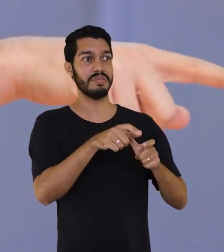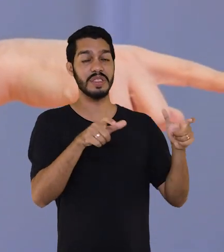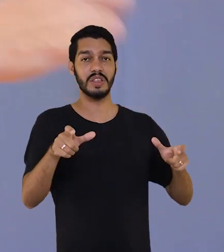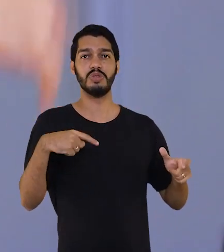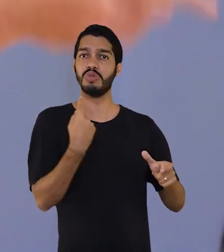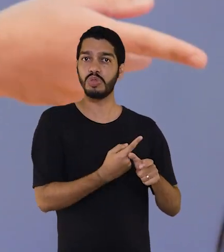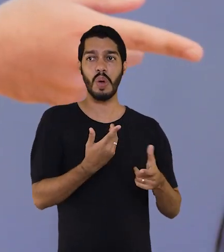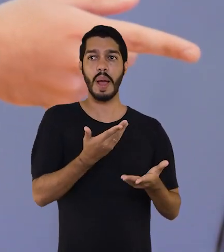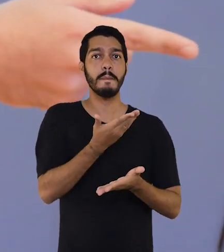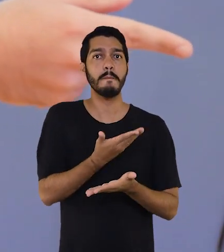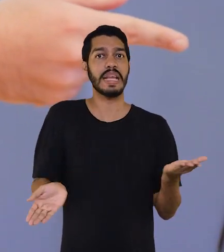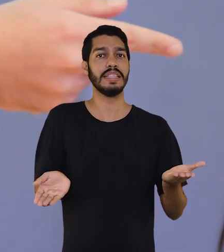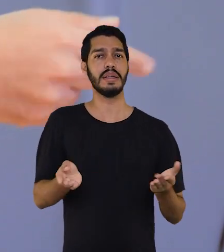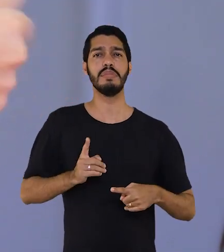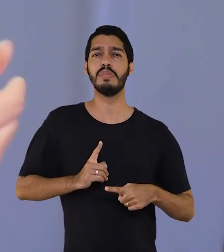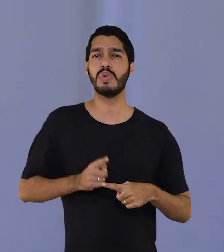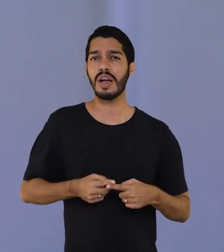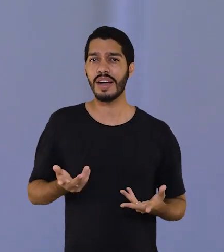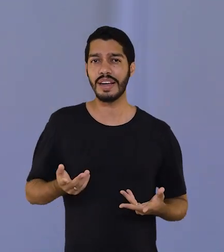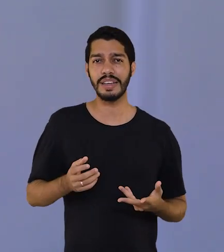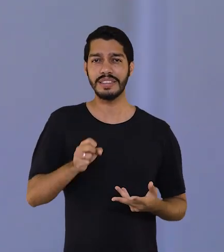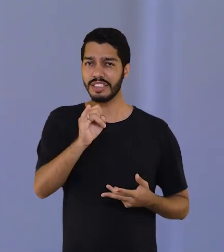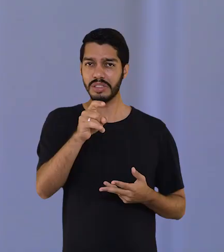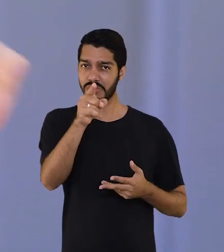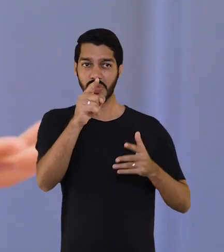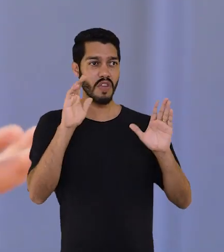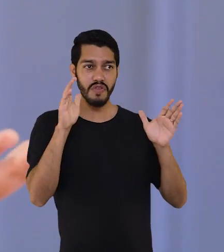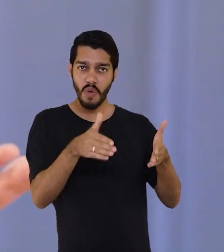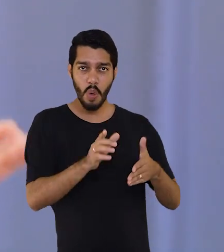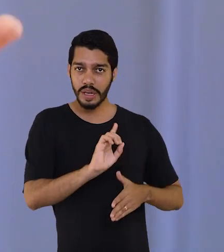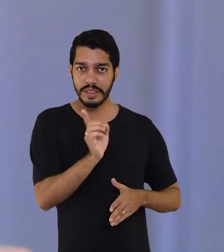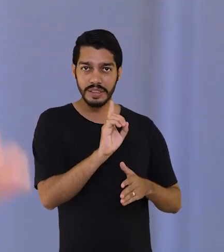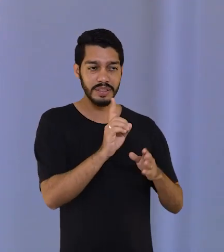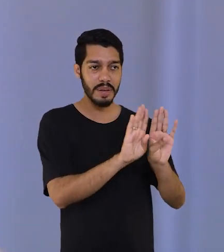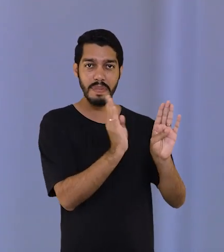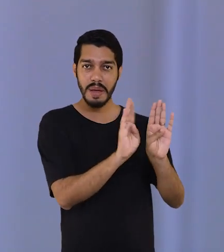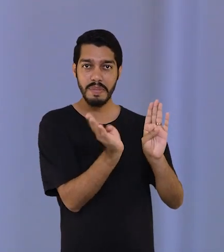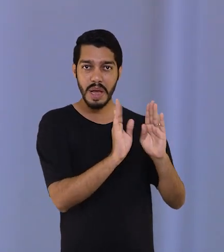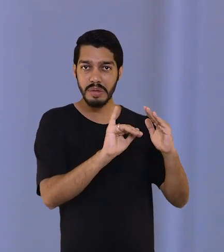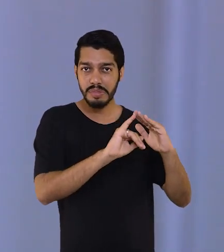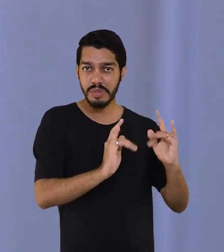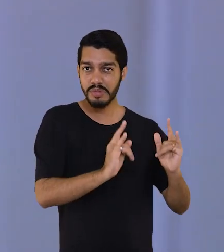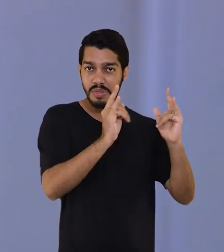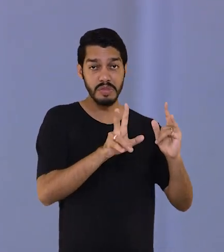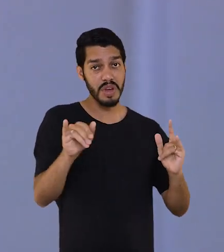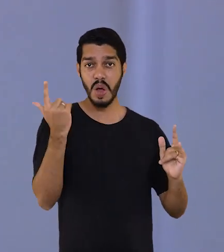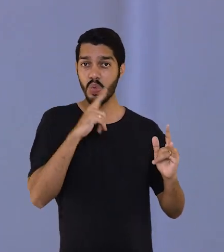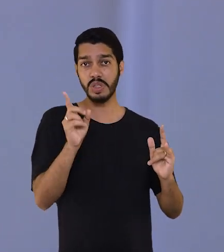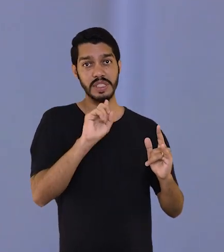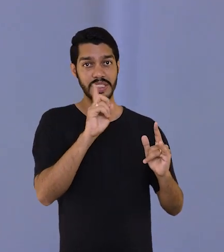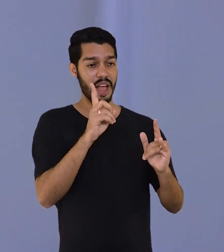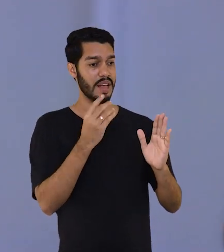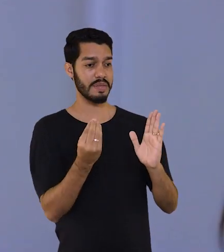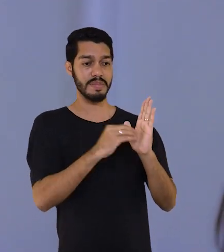setores a gente perdia como KeyApp. Por quê? Porque se você não está focado em ter um prédio para condomínio, você não vai ter o negócio, o botão